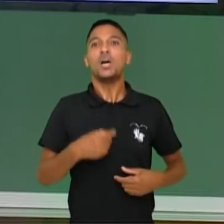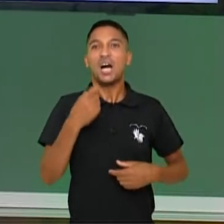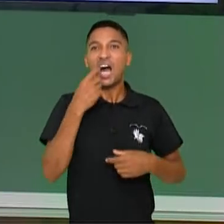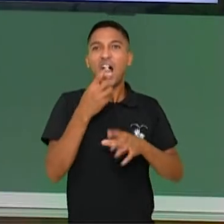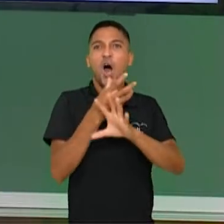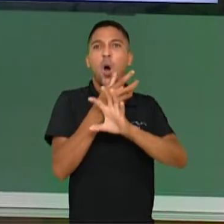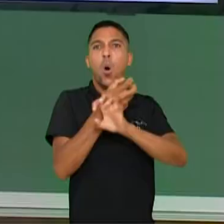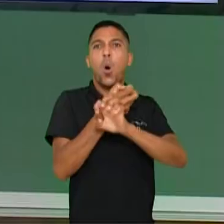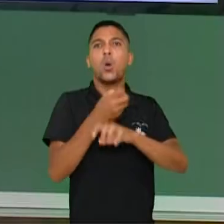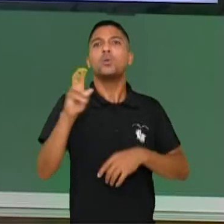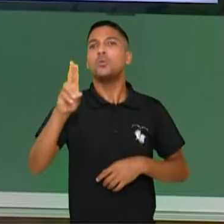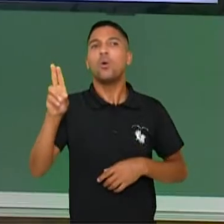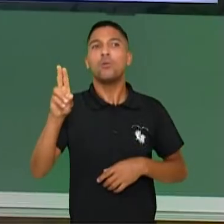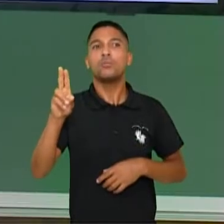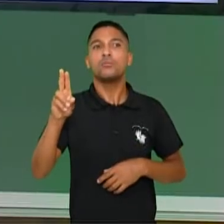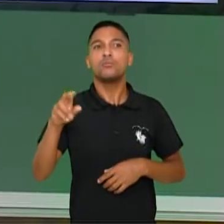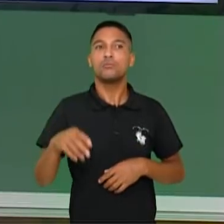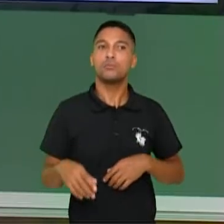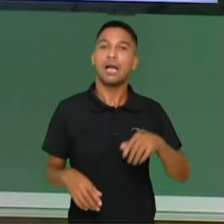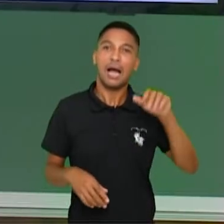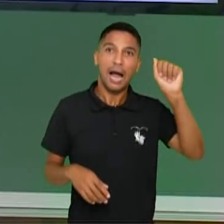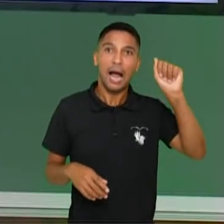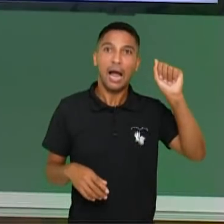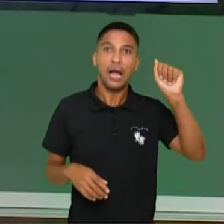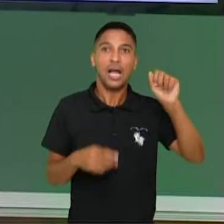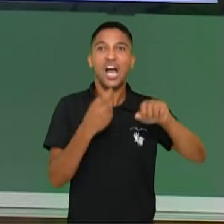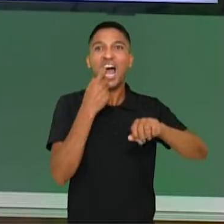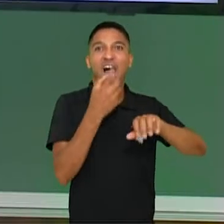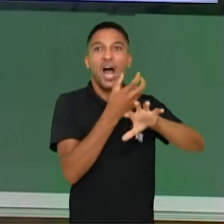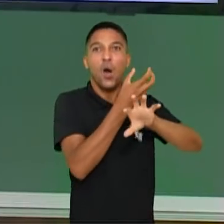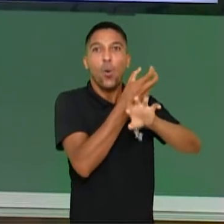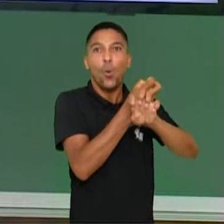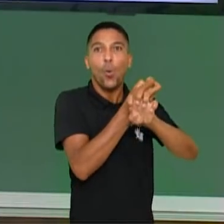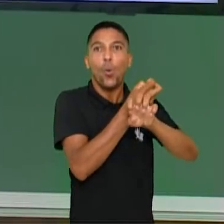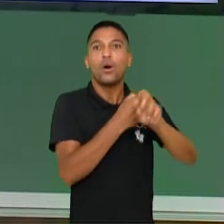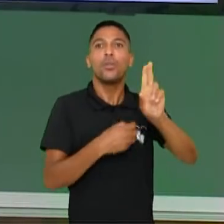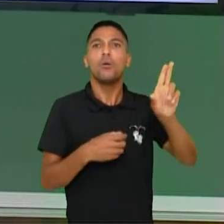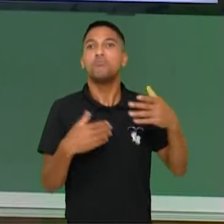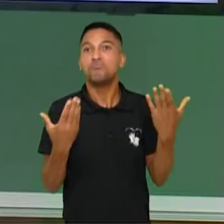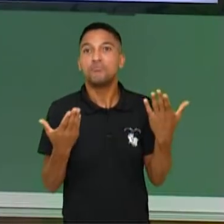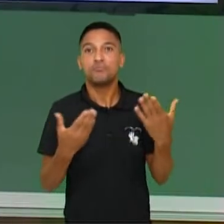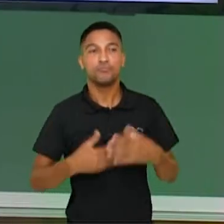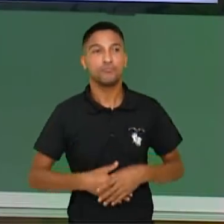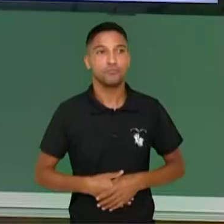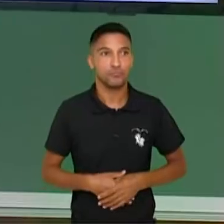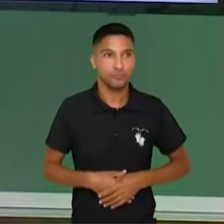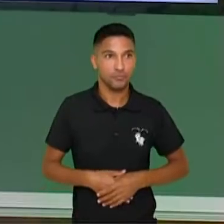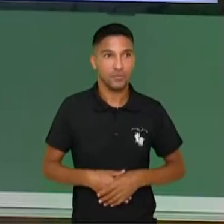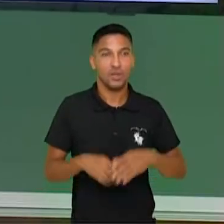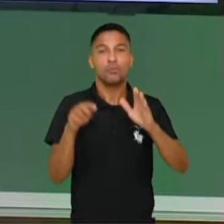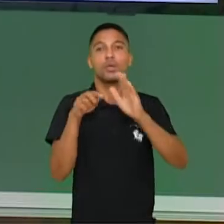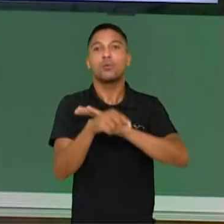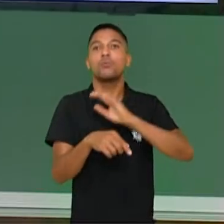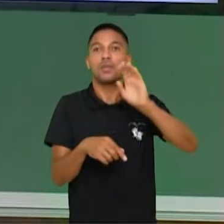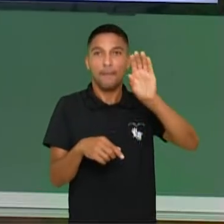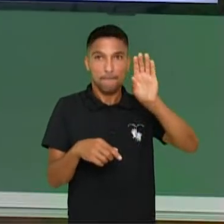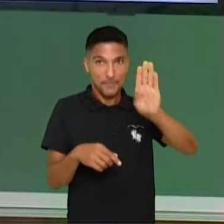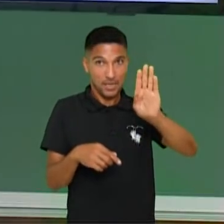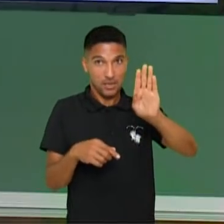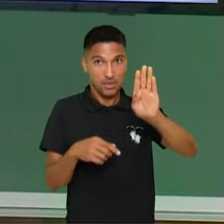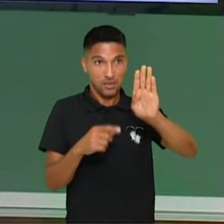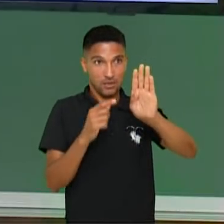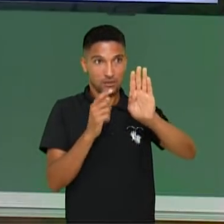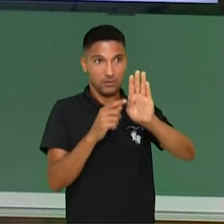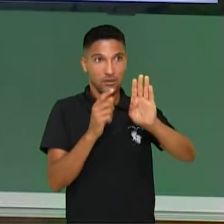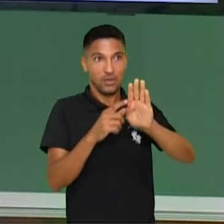bolinha B? Pergunta B. Os ossos identificados em A protegem quais órgãos do corpo